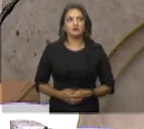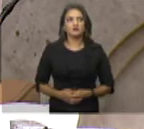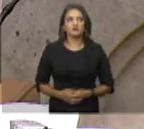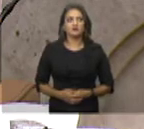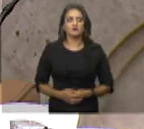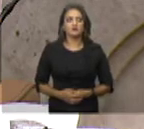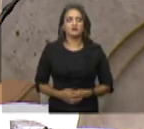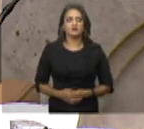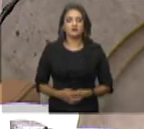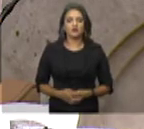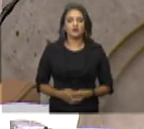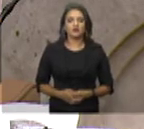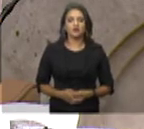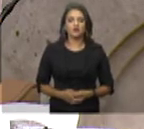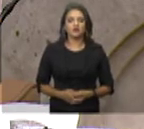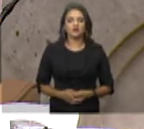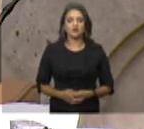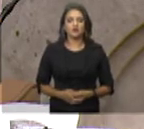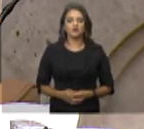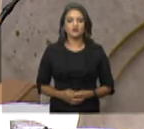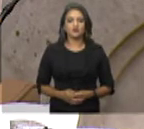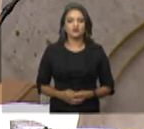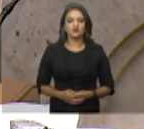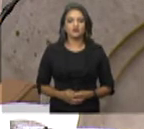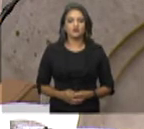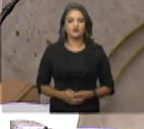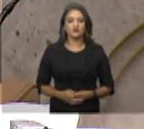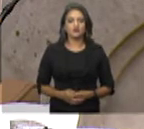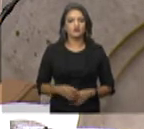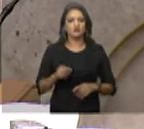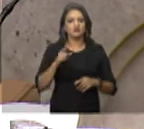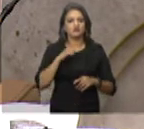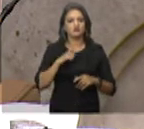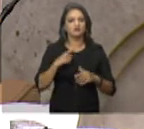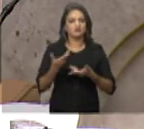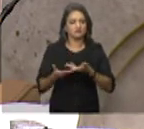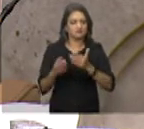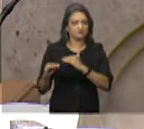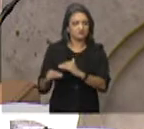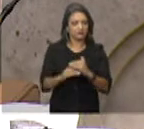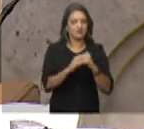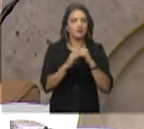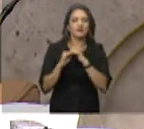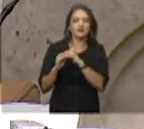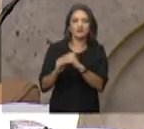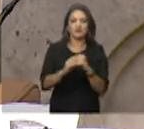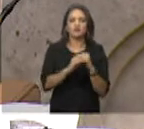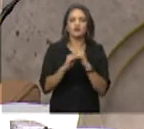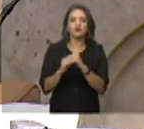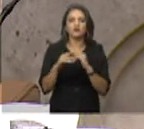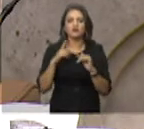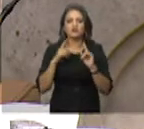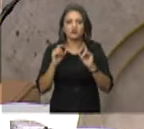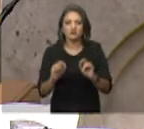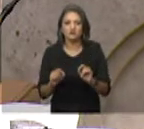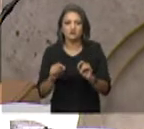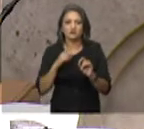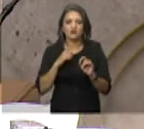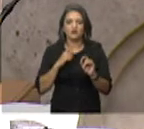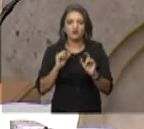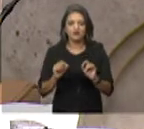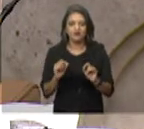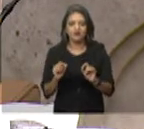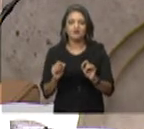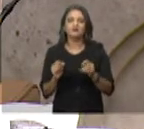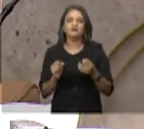de forma isonômica em razão da Histórica de visão assimétrica da tarefa familiar de cuidar